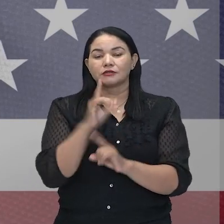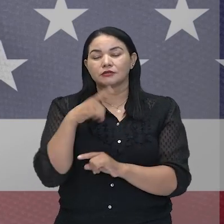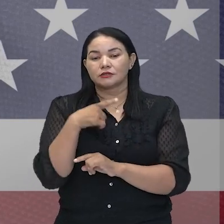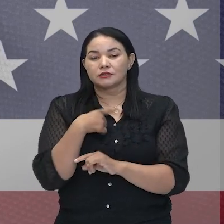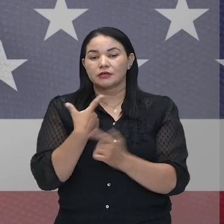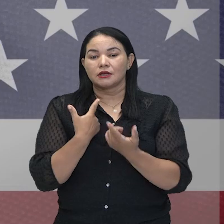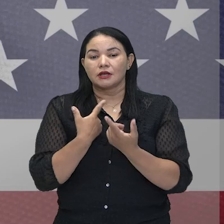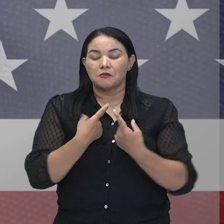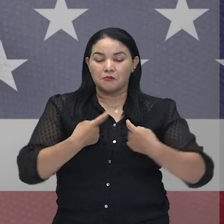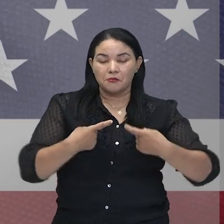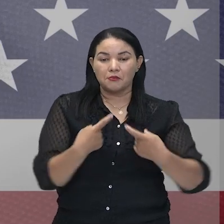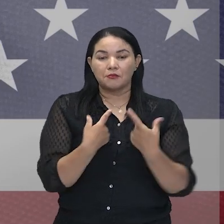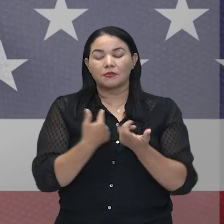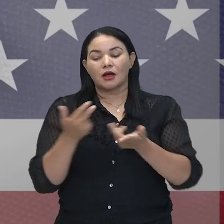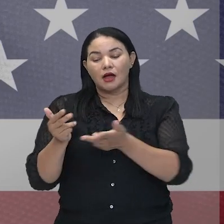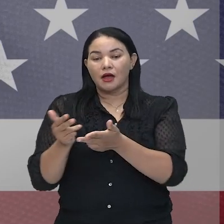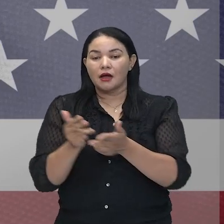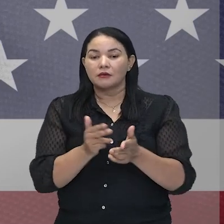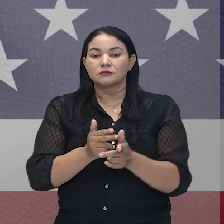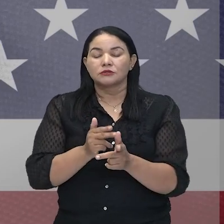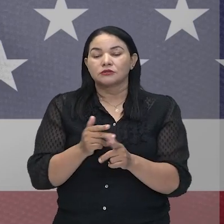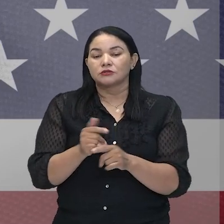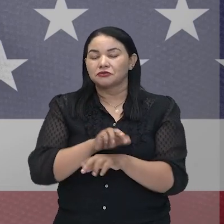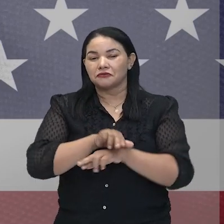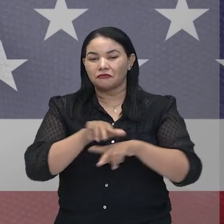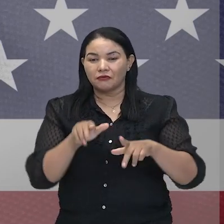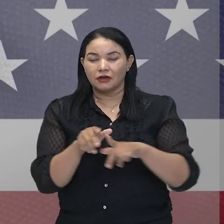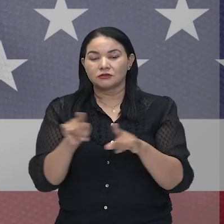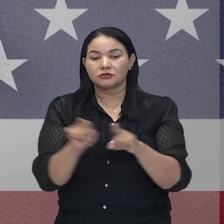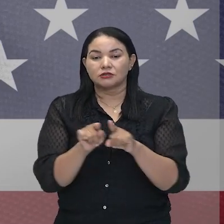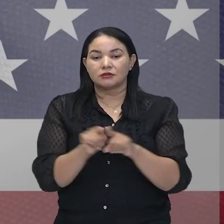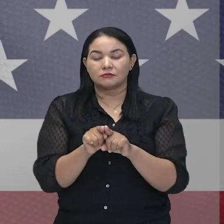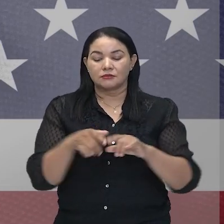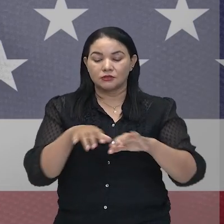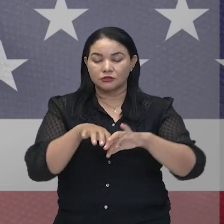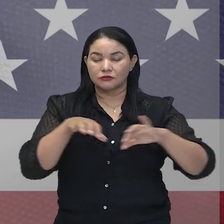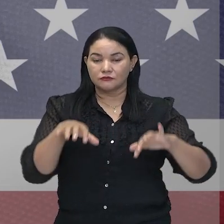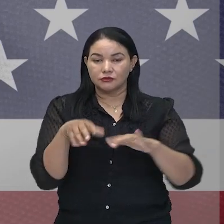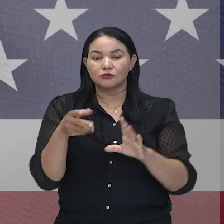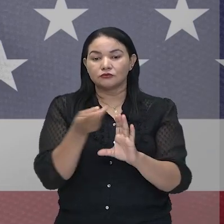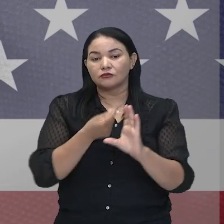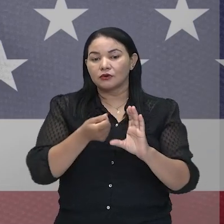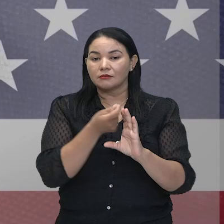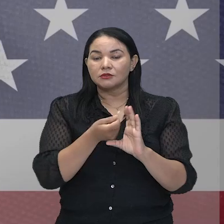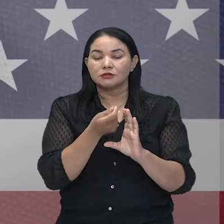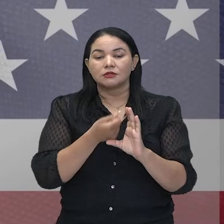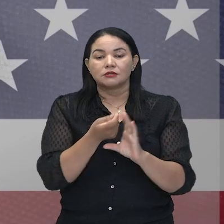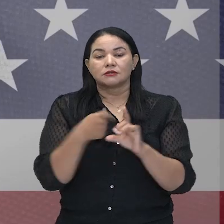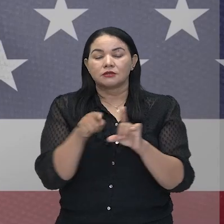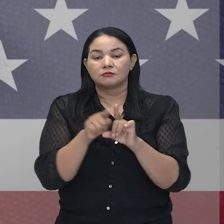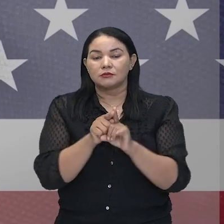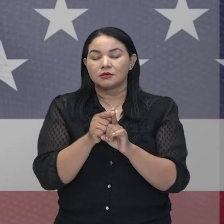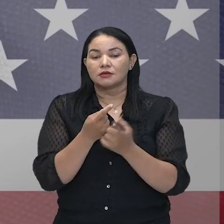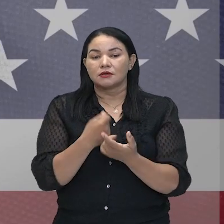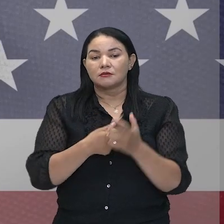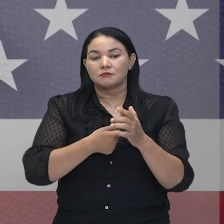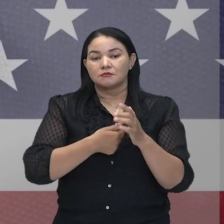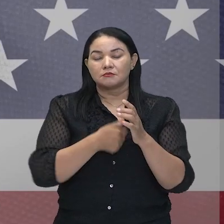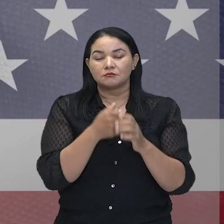então armamentos, não é mesmo? Eles possam então ali fazer a difusão do capitalismo. Em 1955,